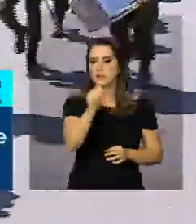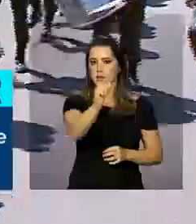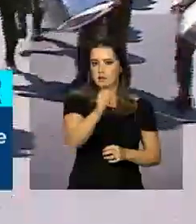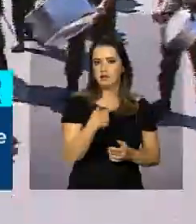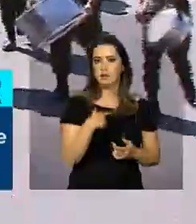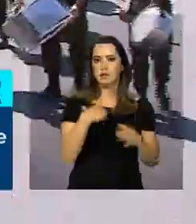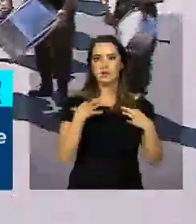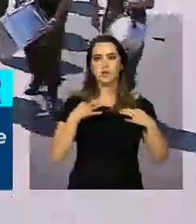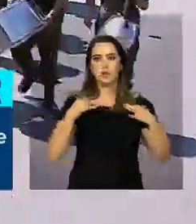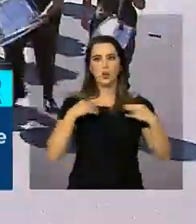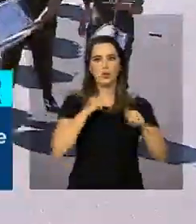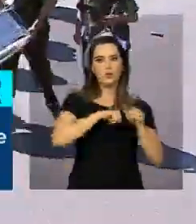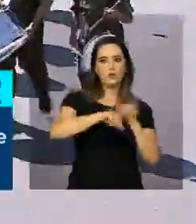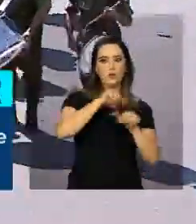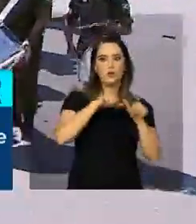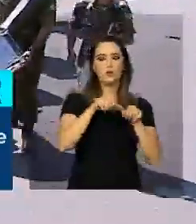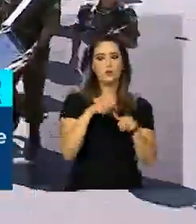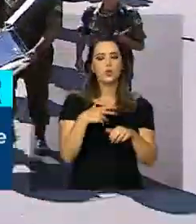meio.